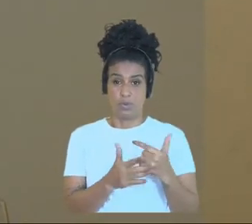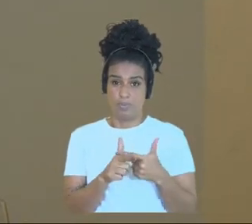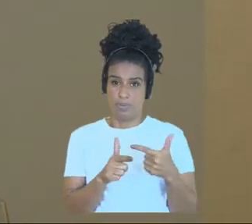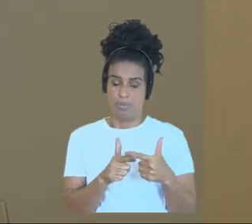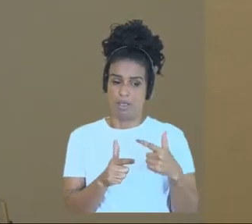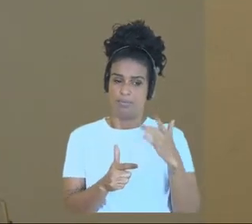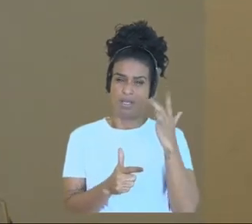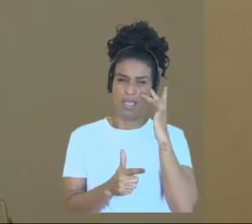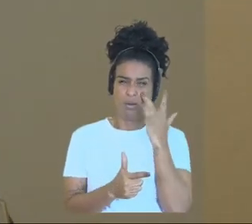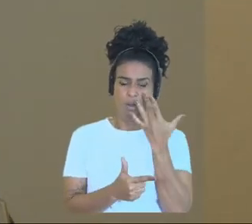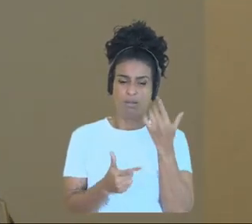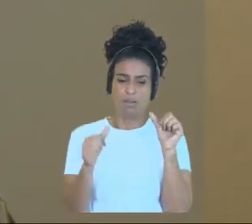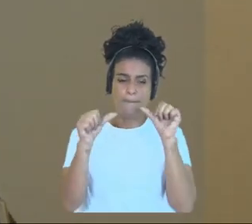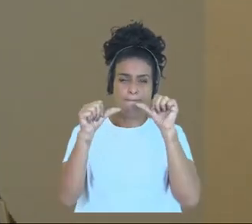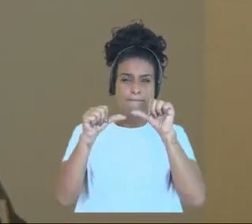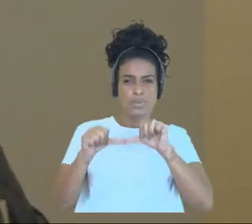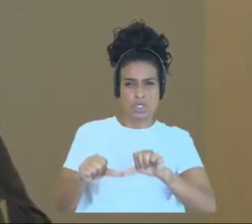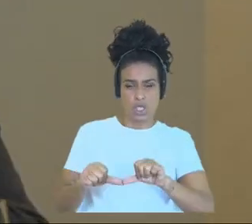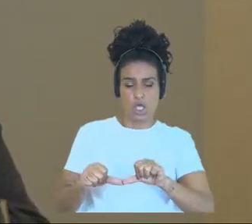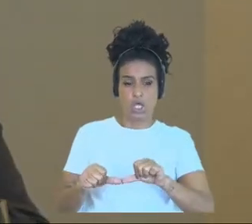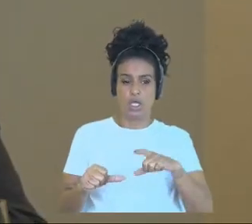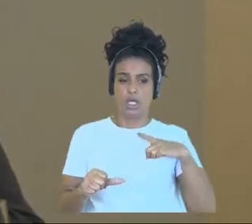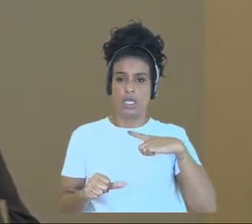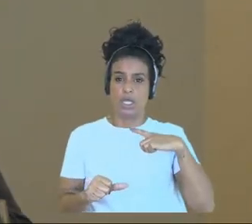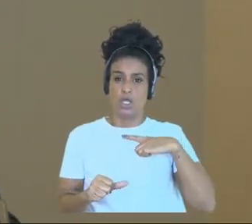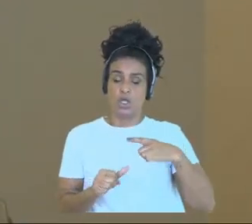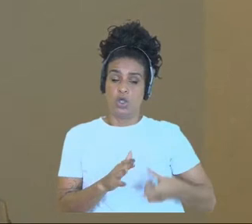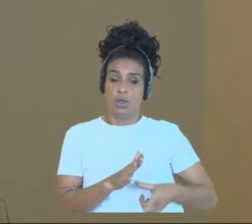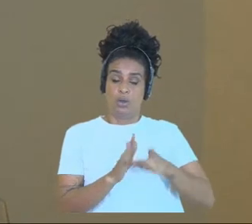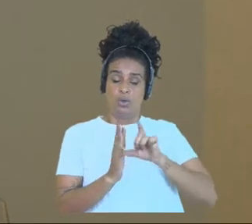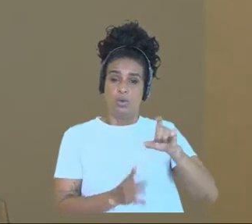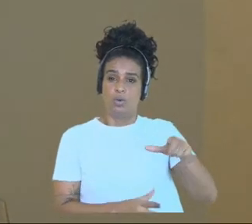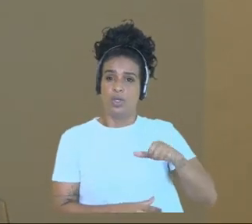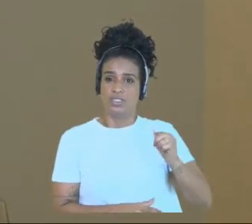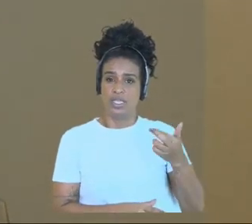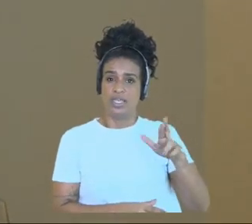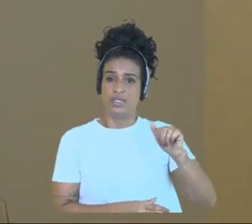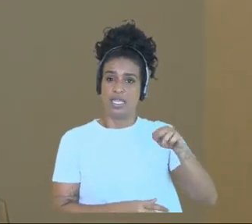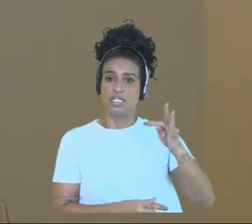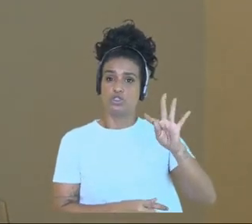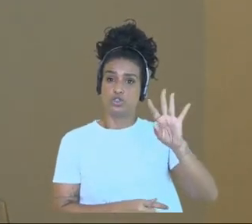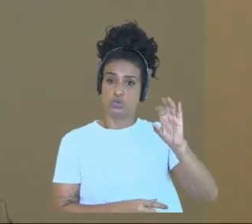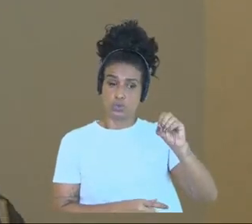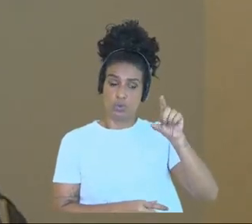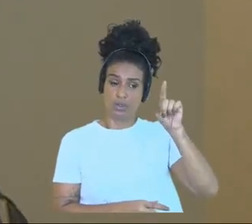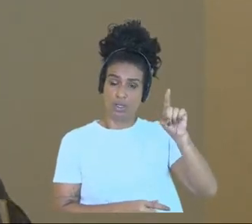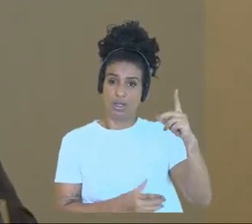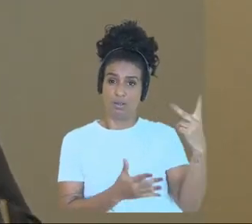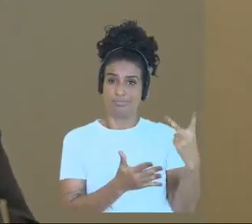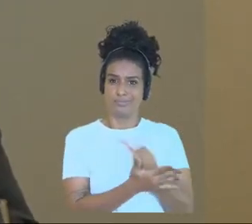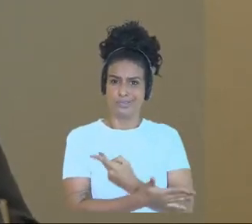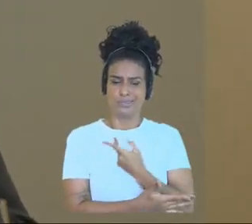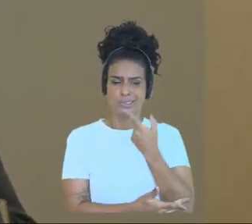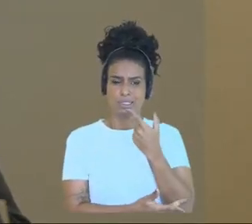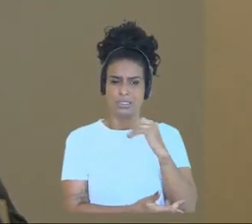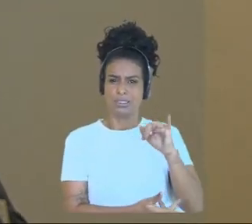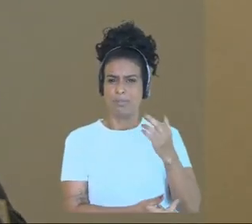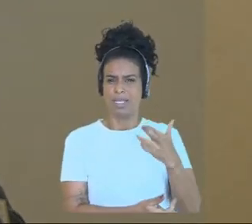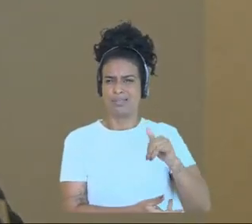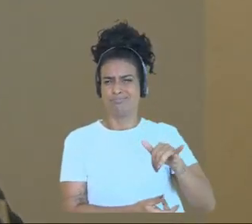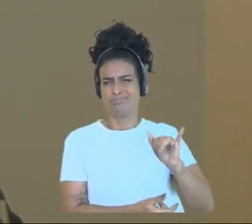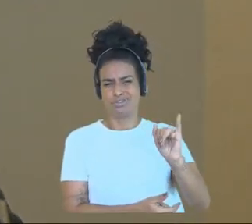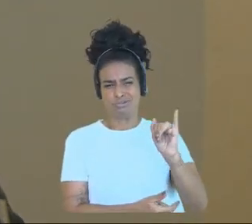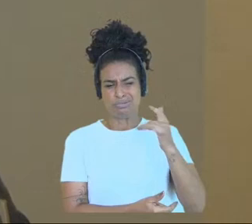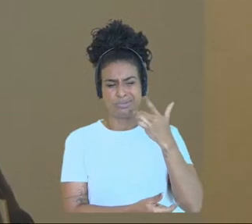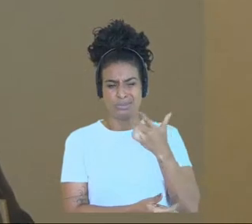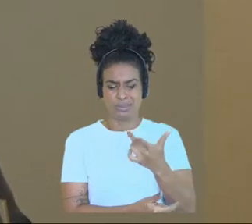auge desses maus-tratos tenha sido o ex-chanceler Ernesto Araújo, que desmoralizou o Itamaraty em muitos sentidos, e